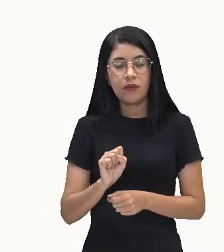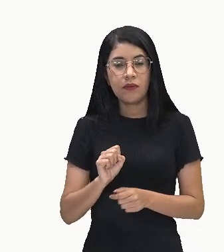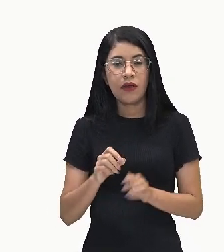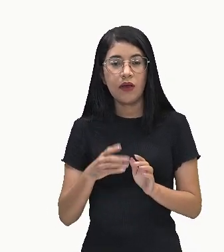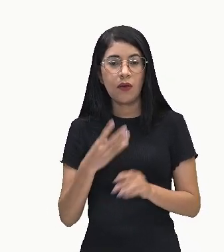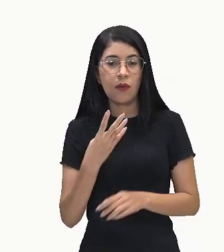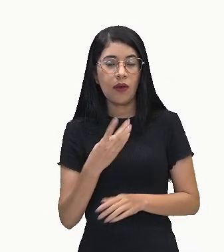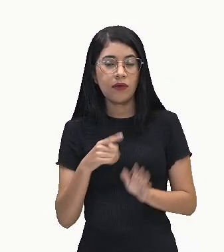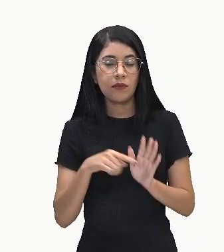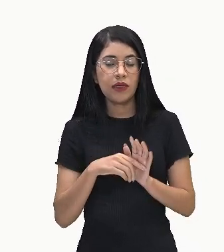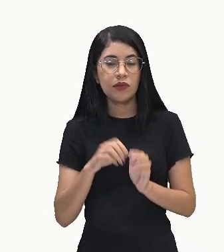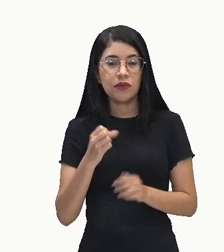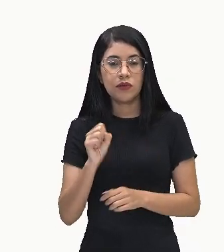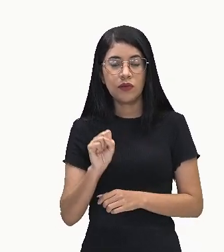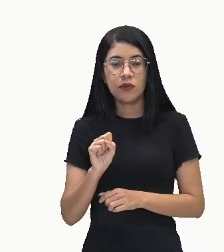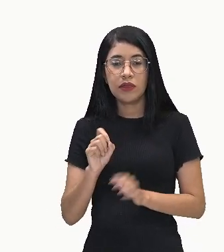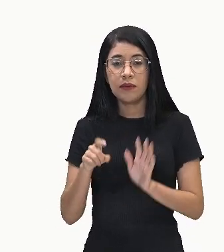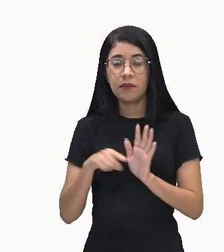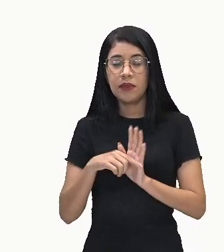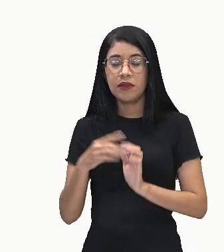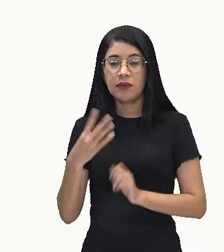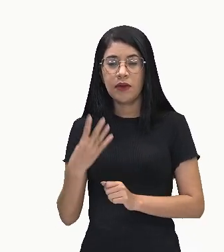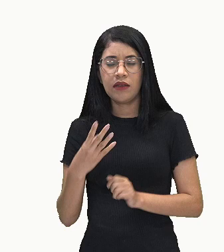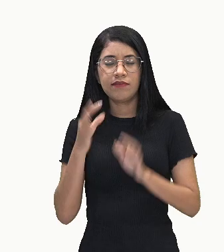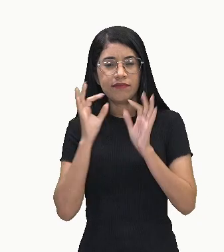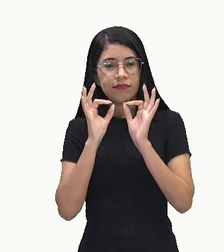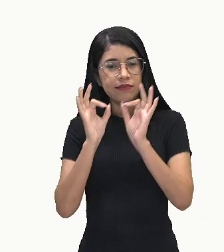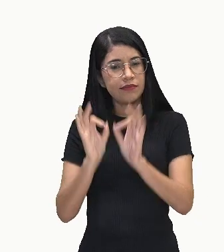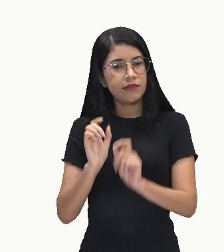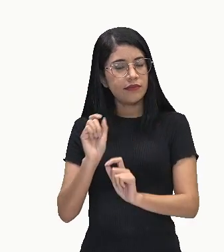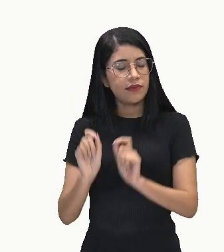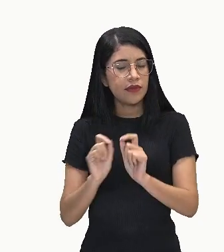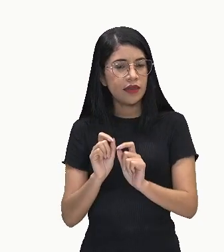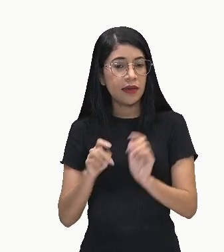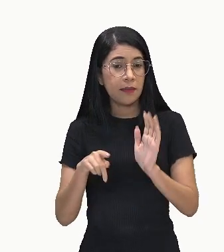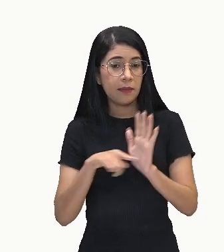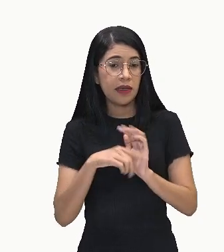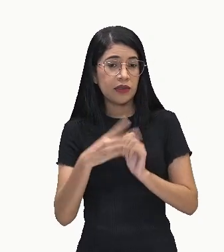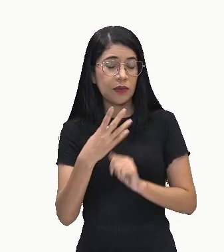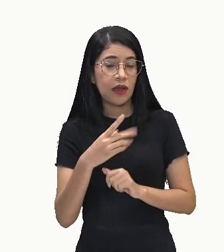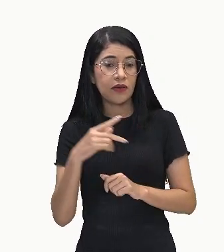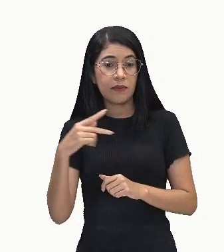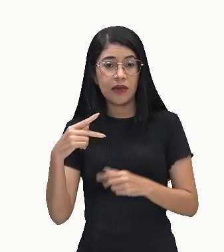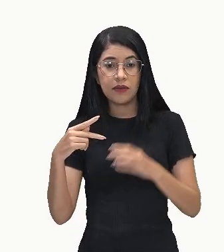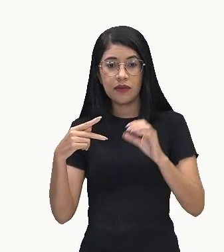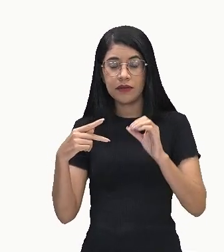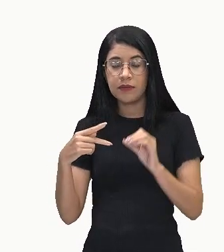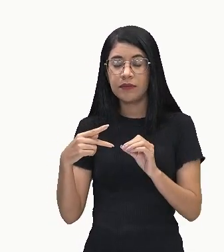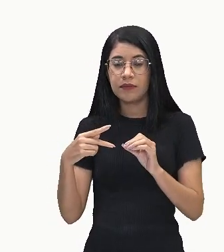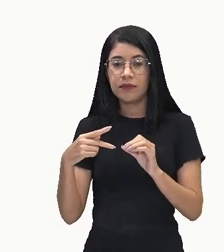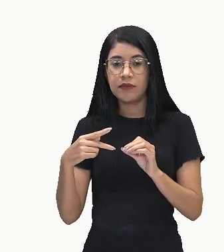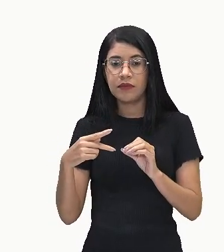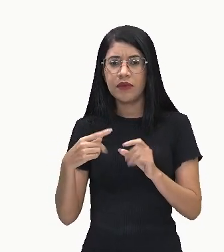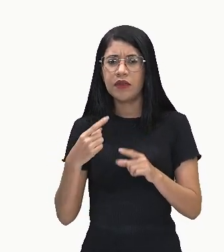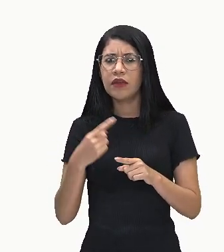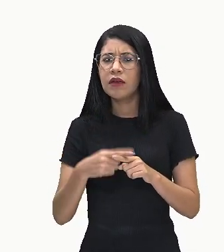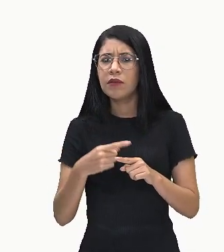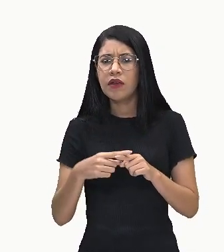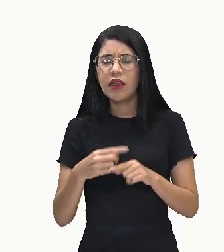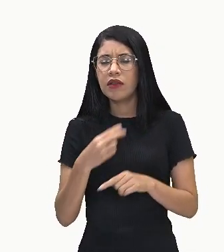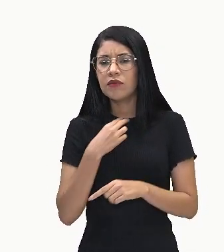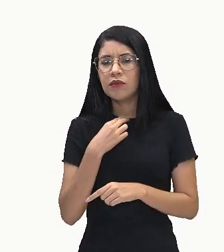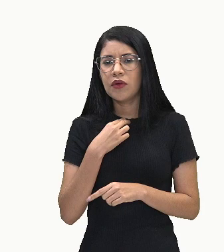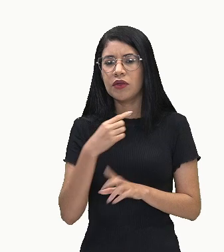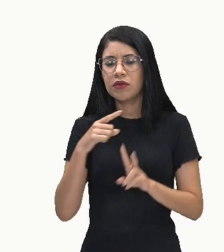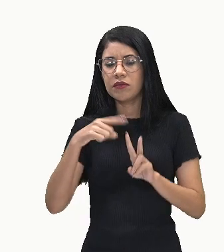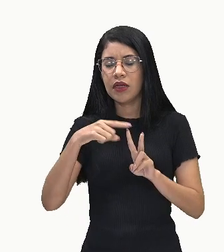dar menos 4. Observem que menos 4 é um número menor que 0. Pessoal, por que não vai existir